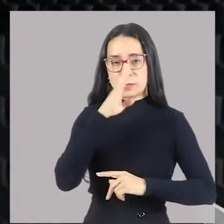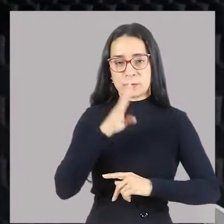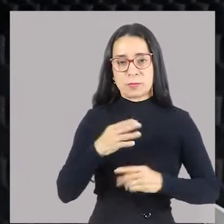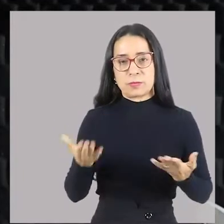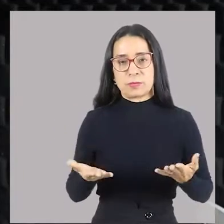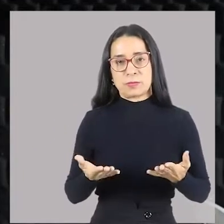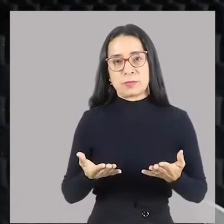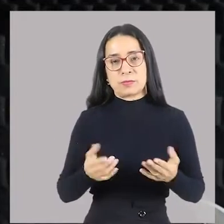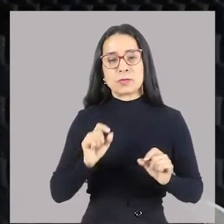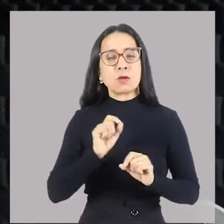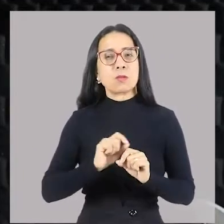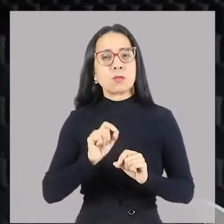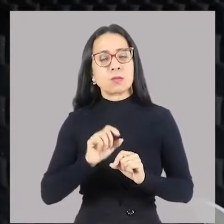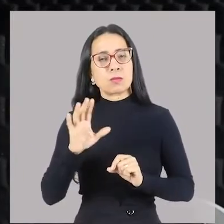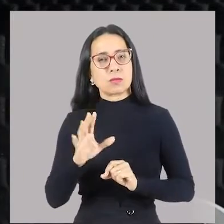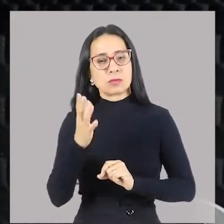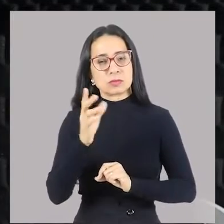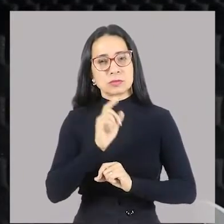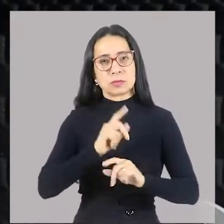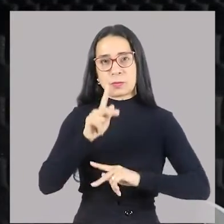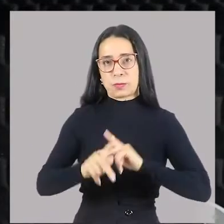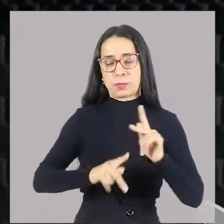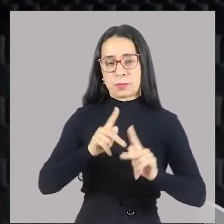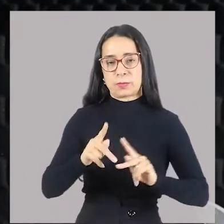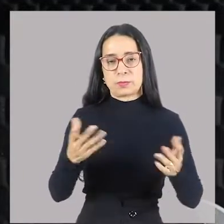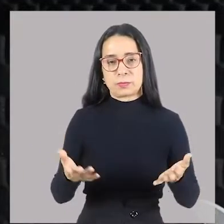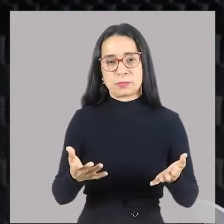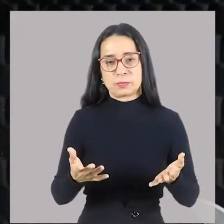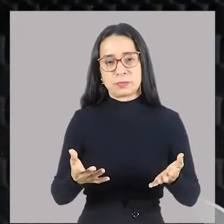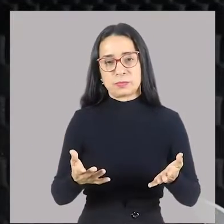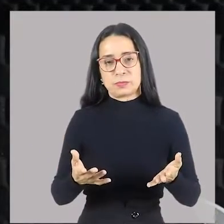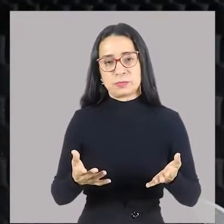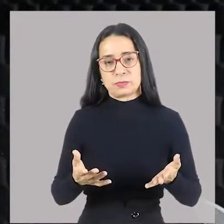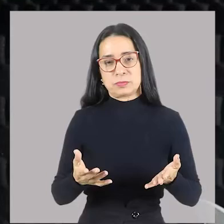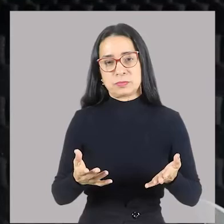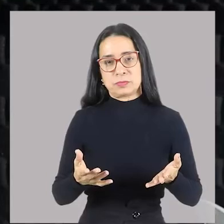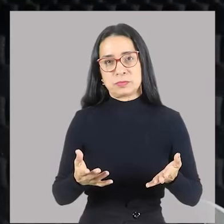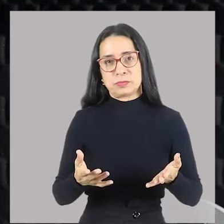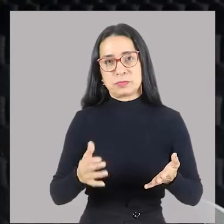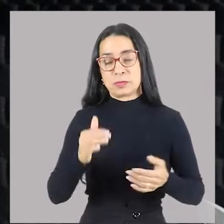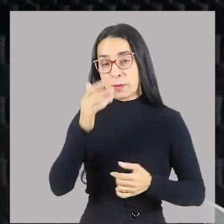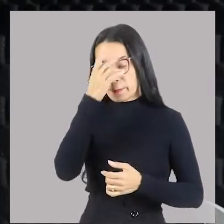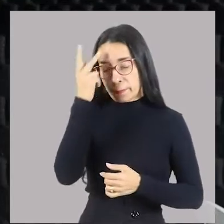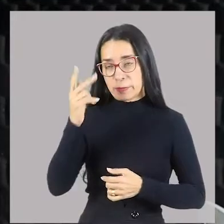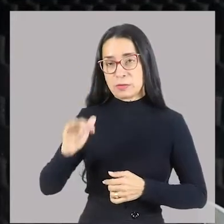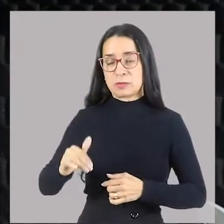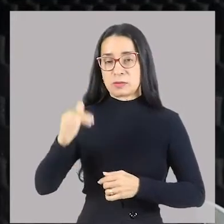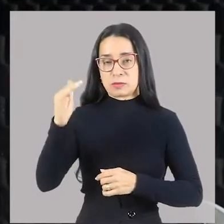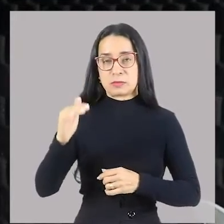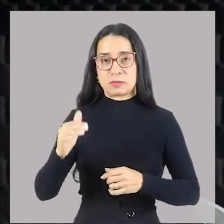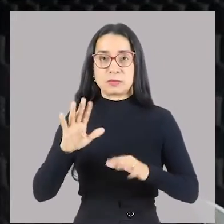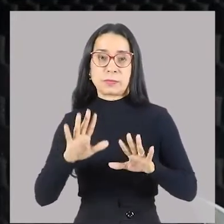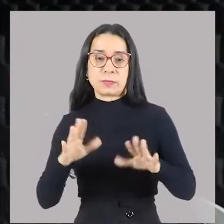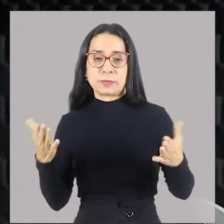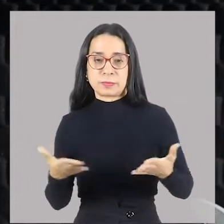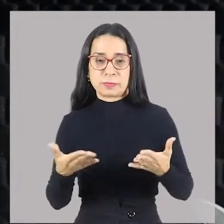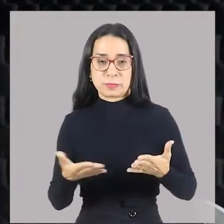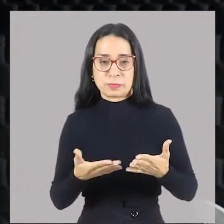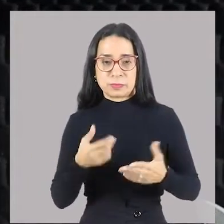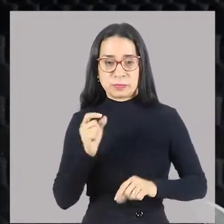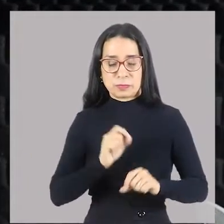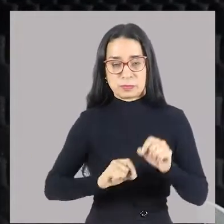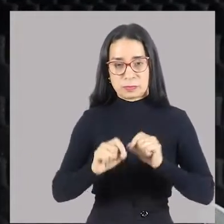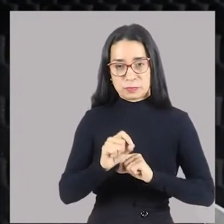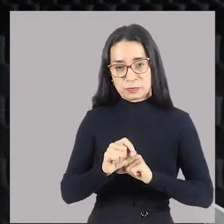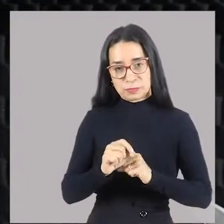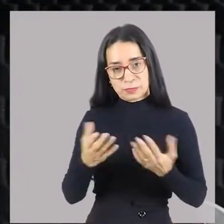o predomínio nesse caso de população de adultos, mas hoje, hoje eu vim com